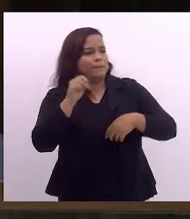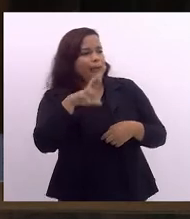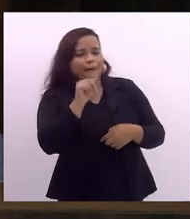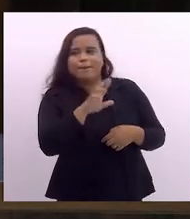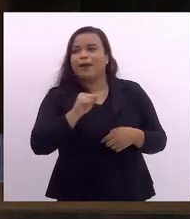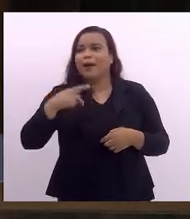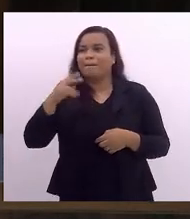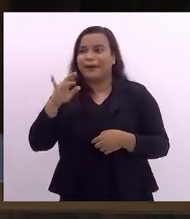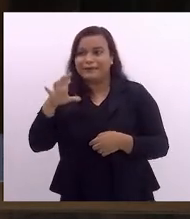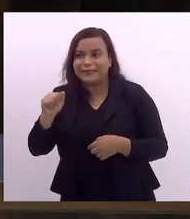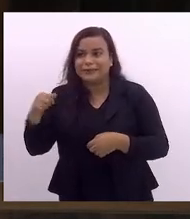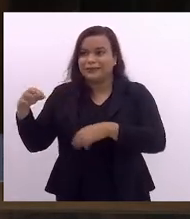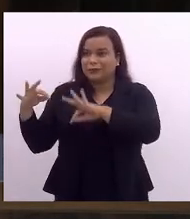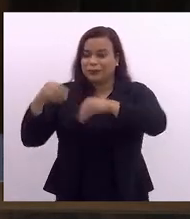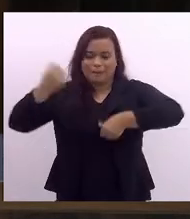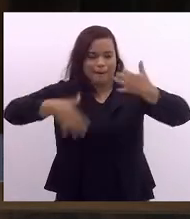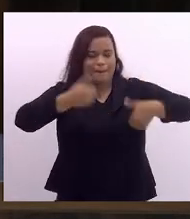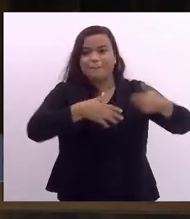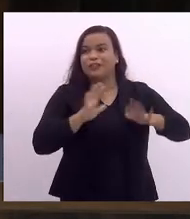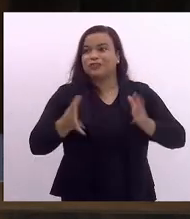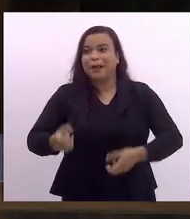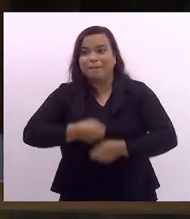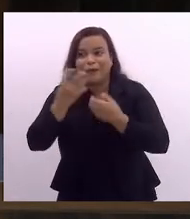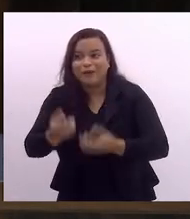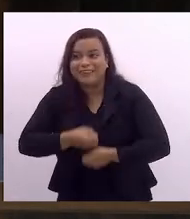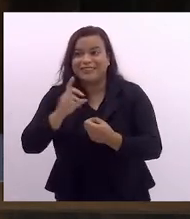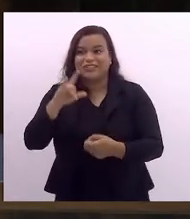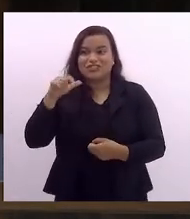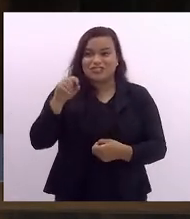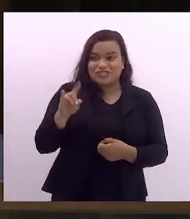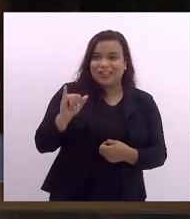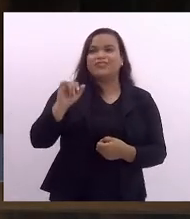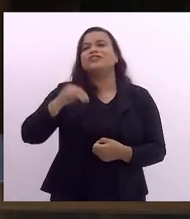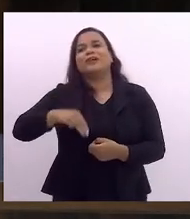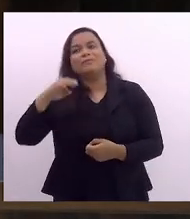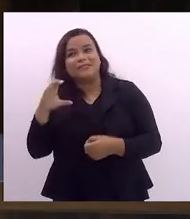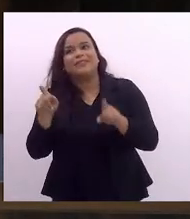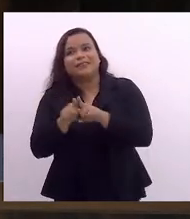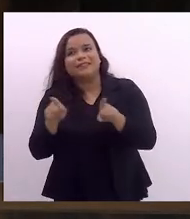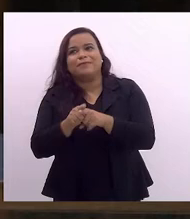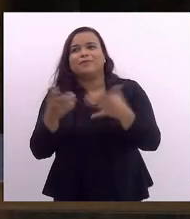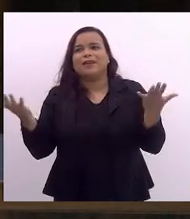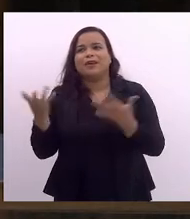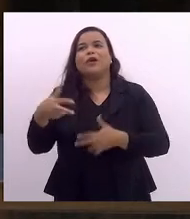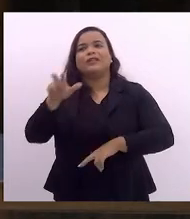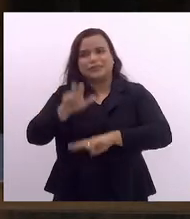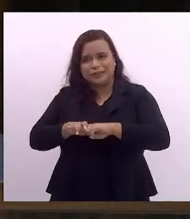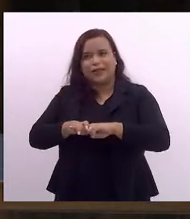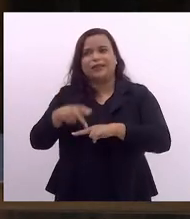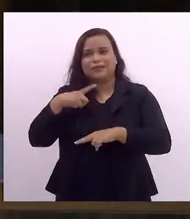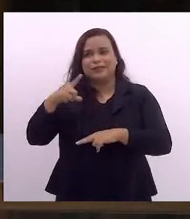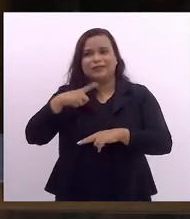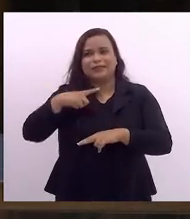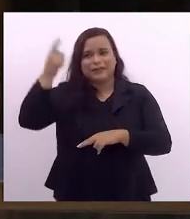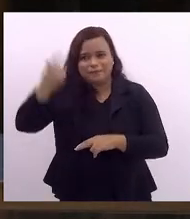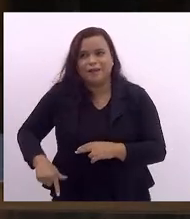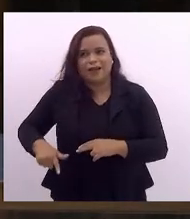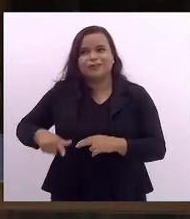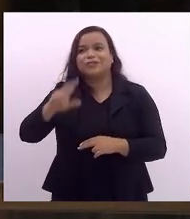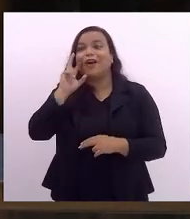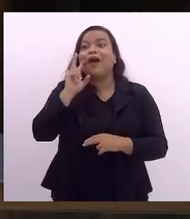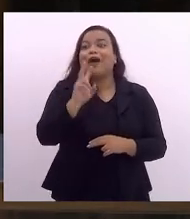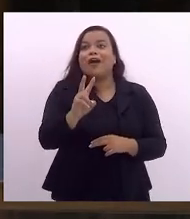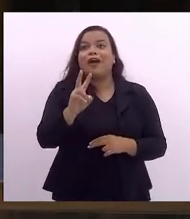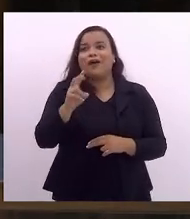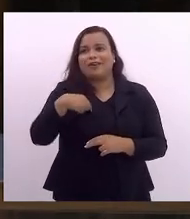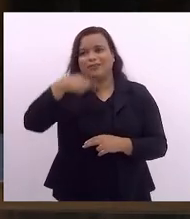Patrícia, depois de ouvir muita poesia aqui com o Xande MC, agora senta que vem outra pedrada, porque vem aí, eu